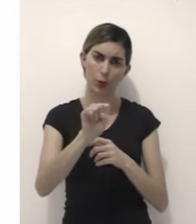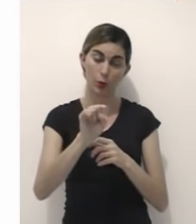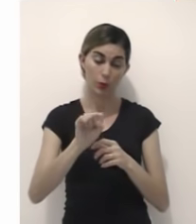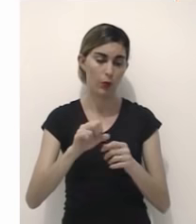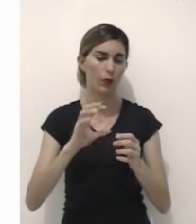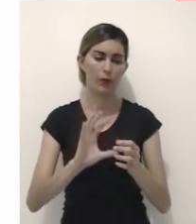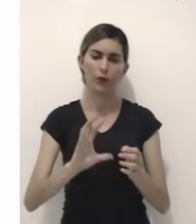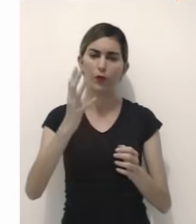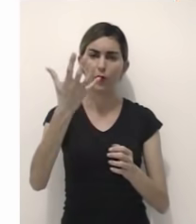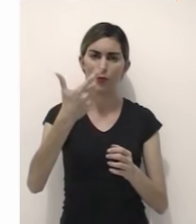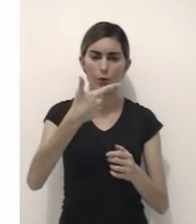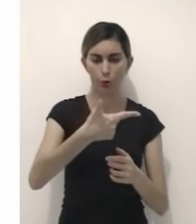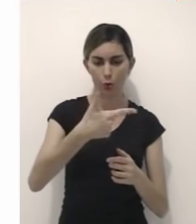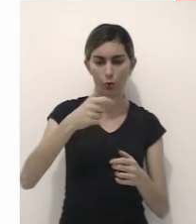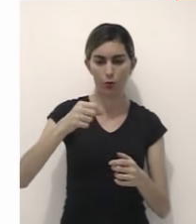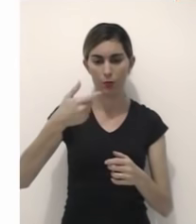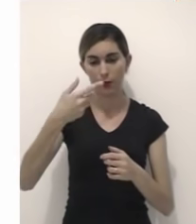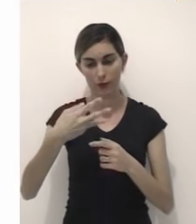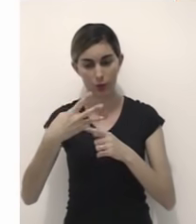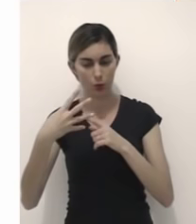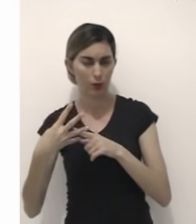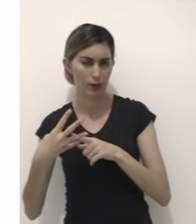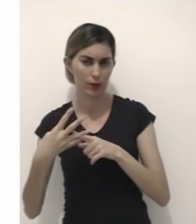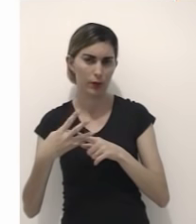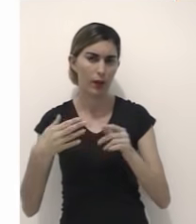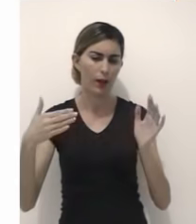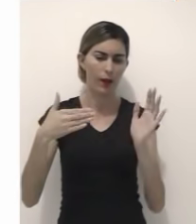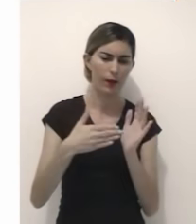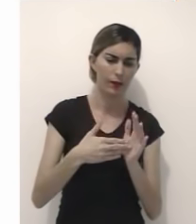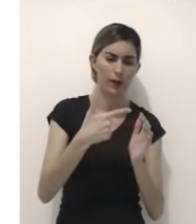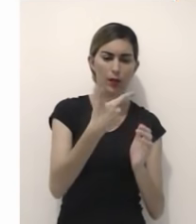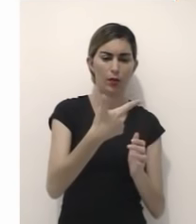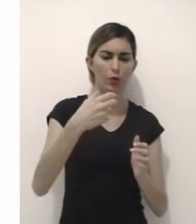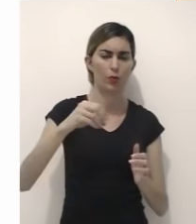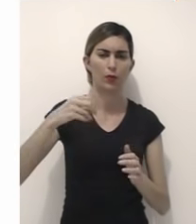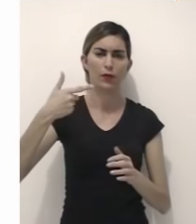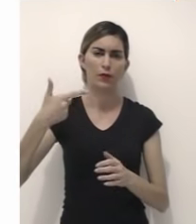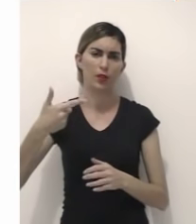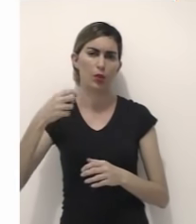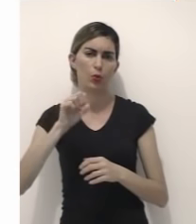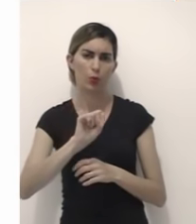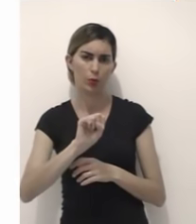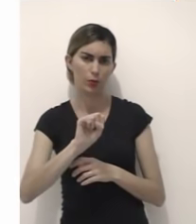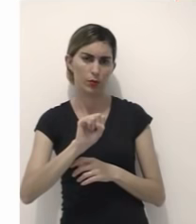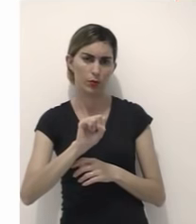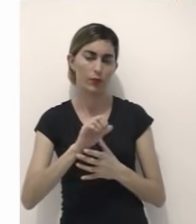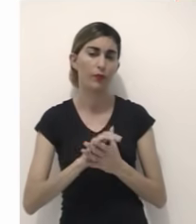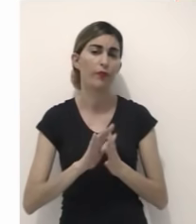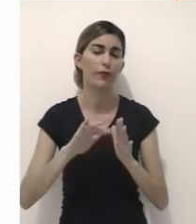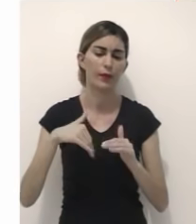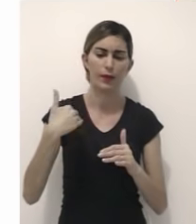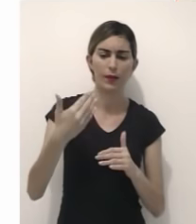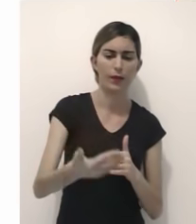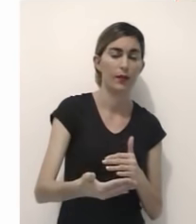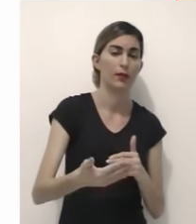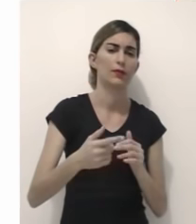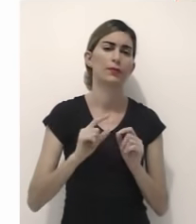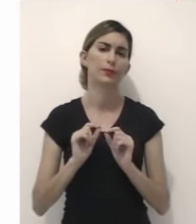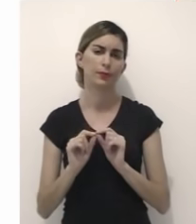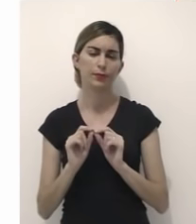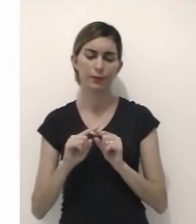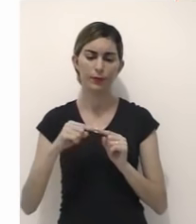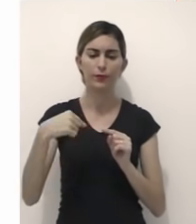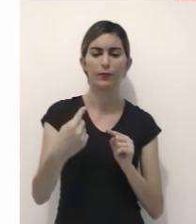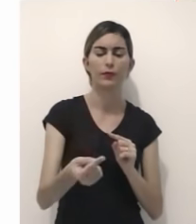essa missão vai acontecer de 2024 até 2028. Em